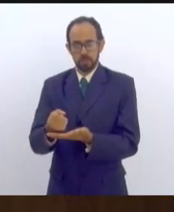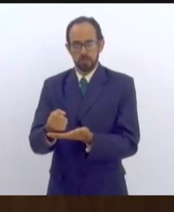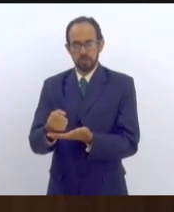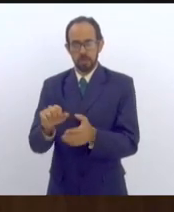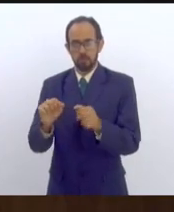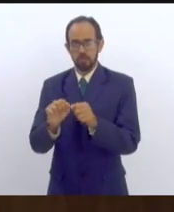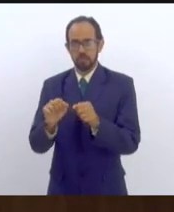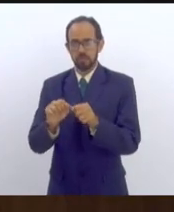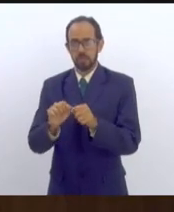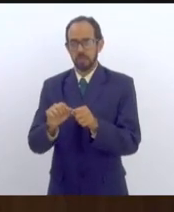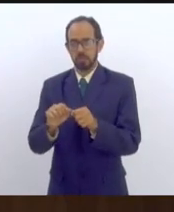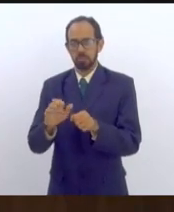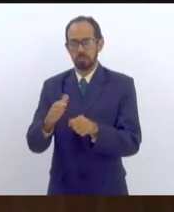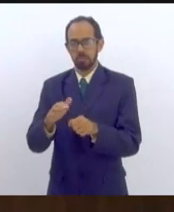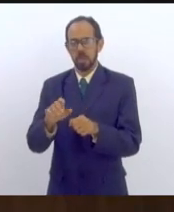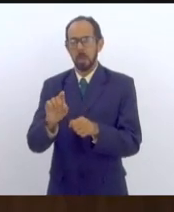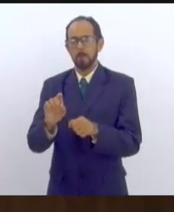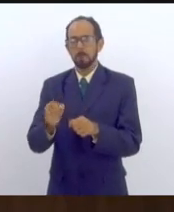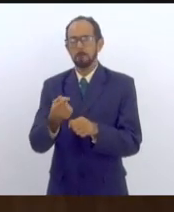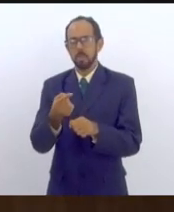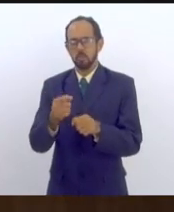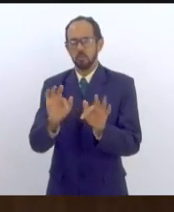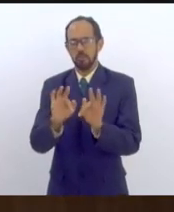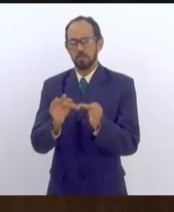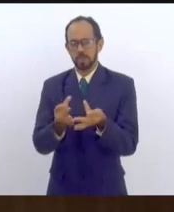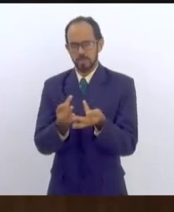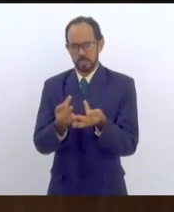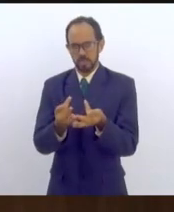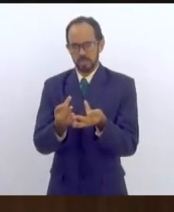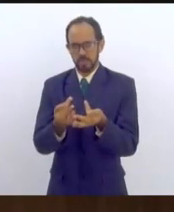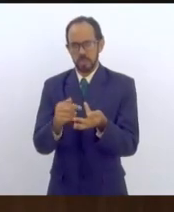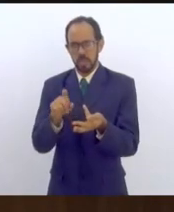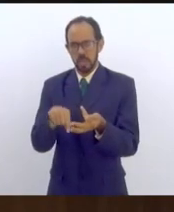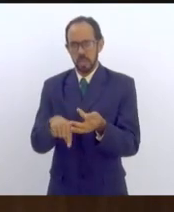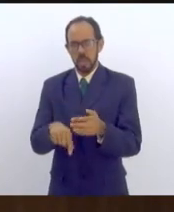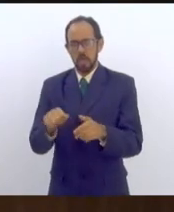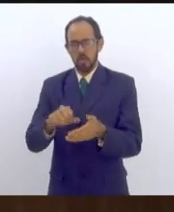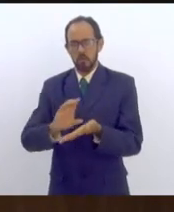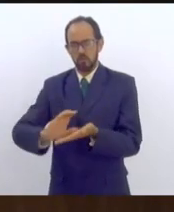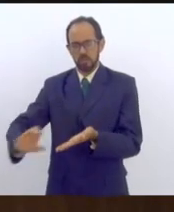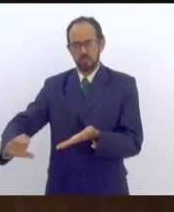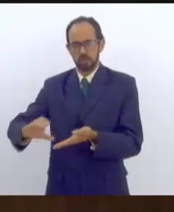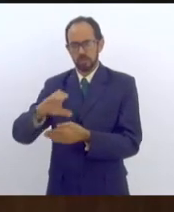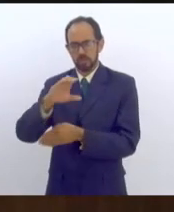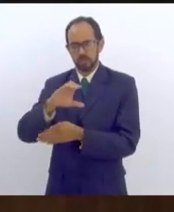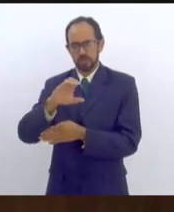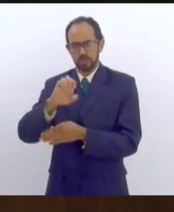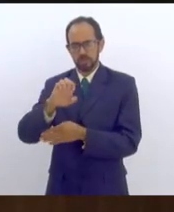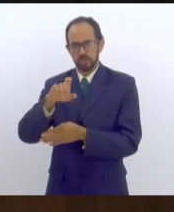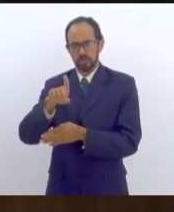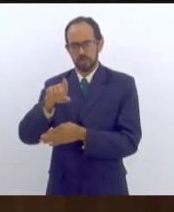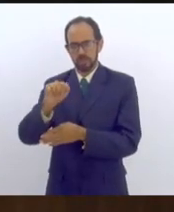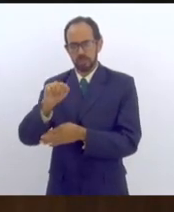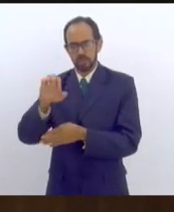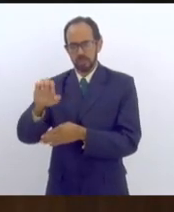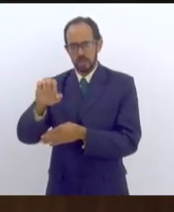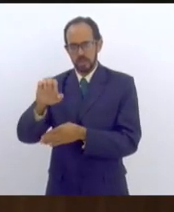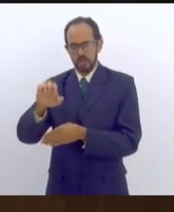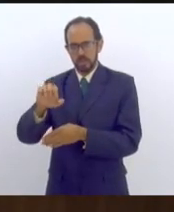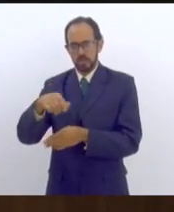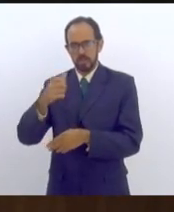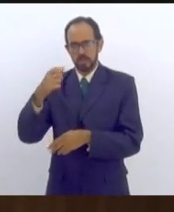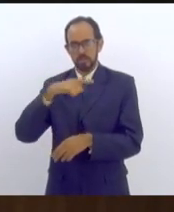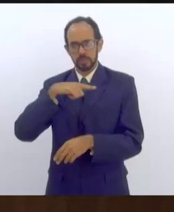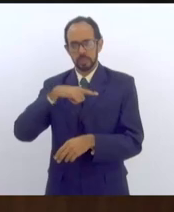em torno de 1.000 famílias, no investimento que a SEDAI fez, está 6 meses para a Enel